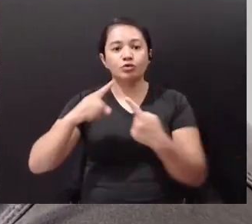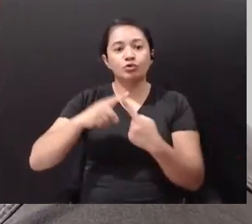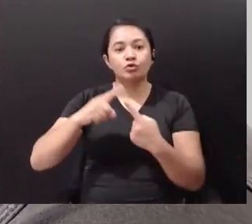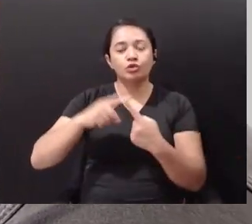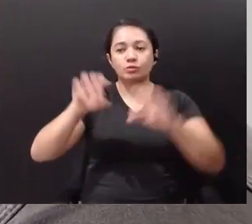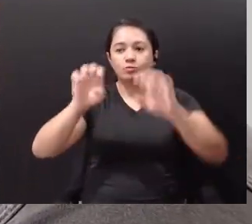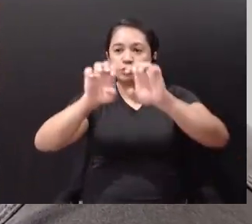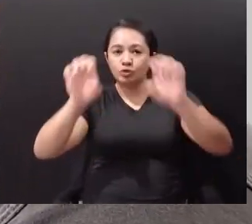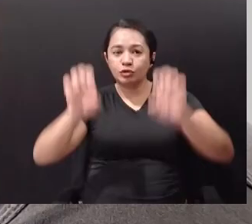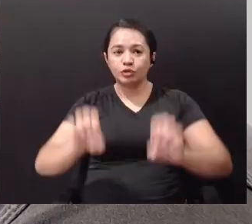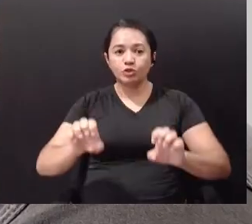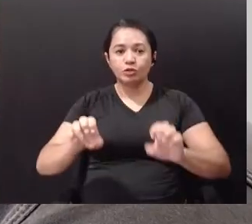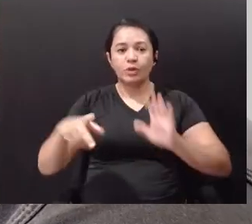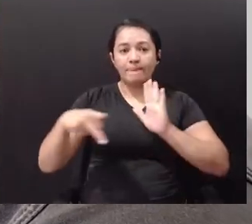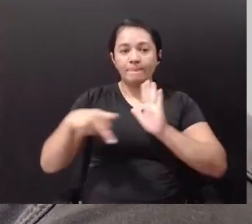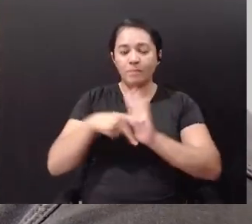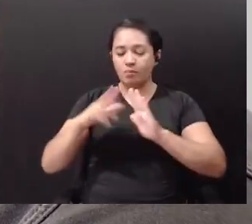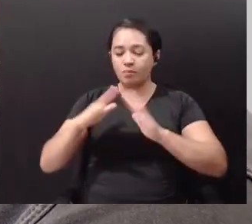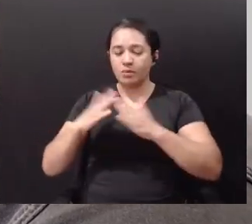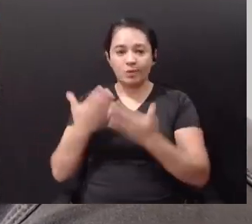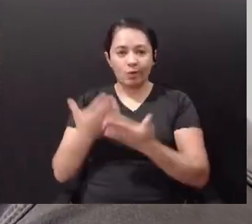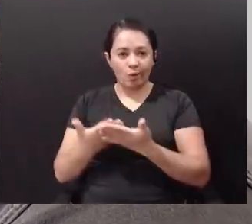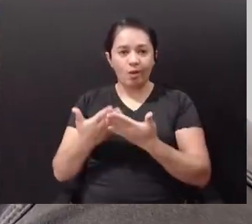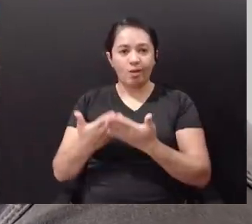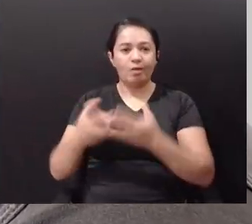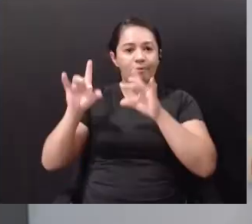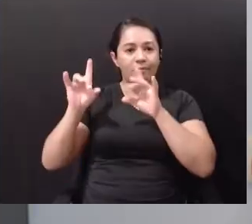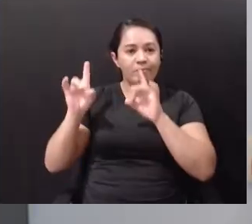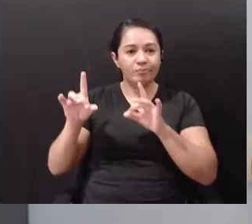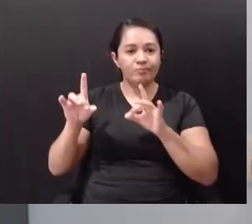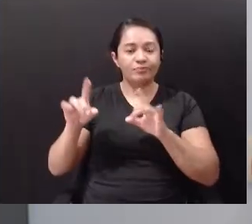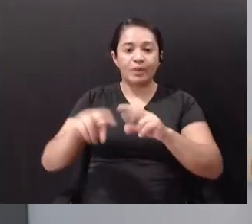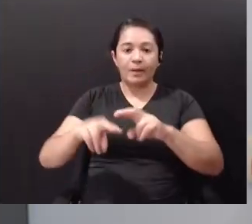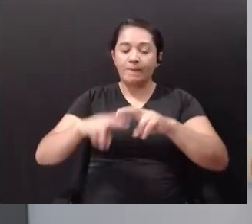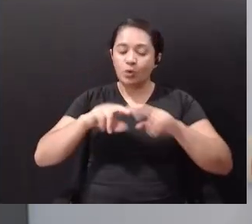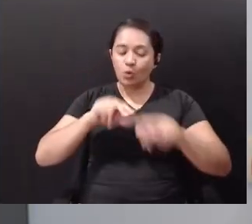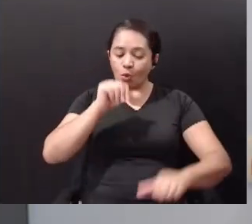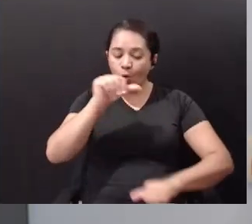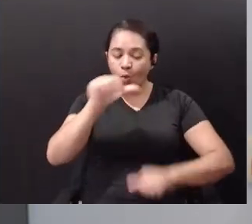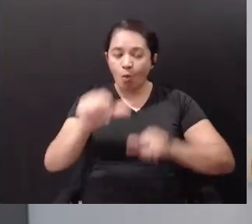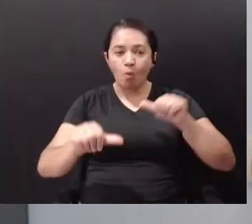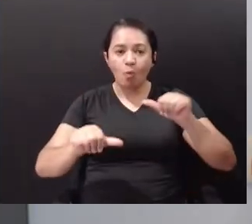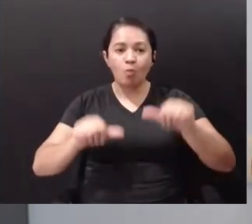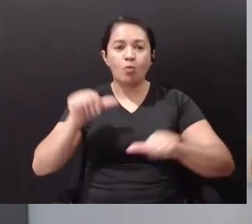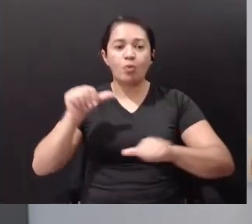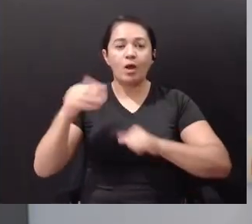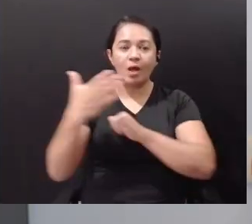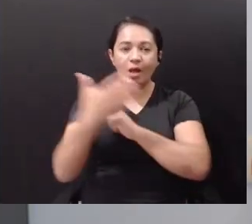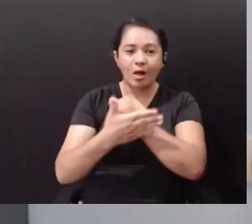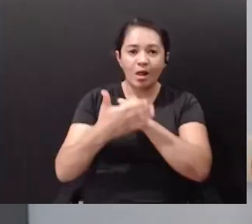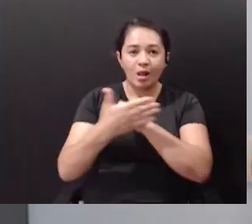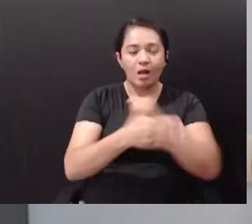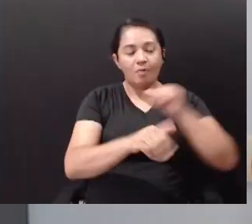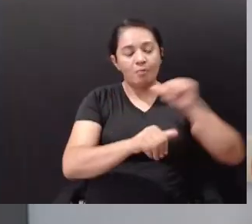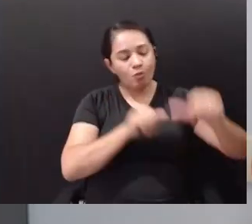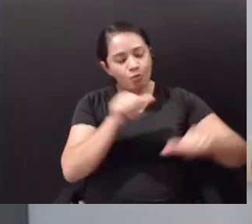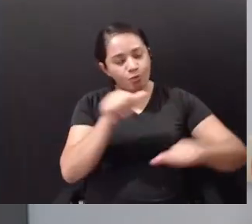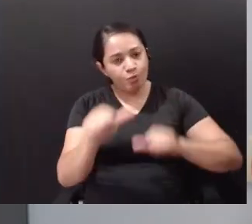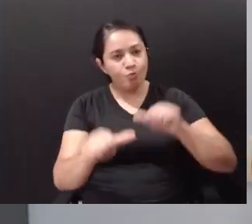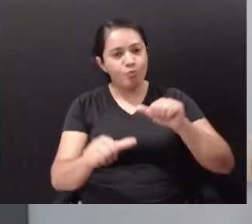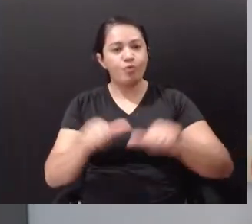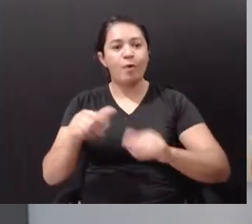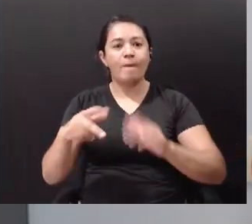escolar especializada. É algo que altera toda essa base da constituição da arquitetura